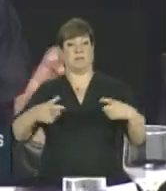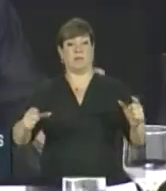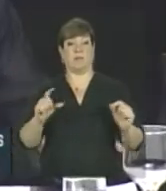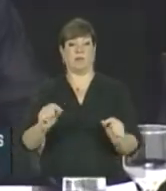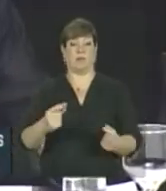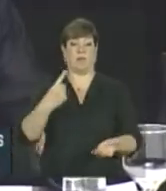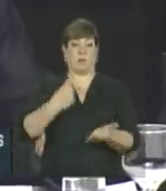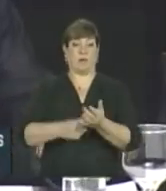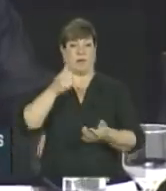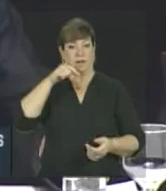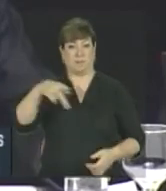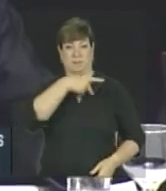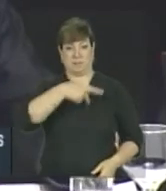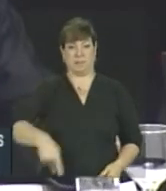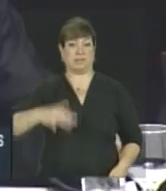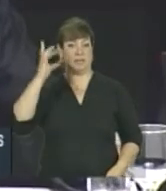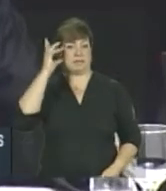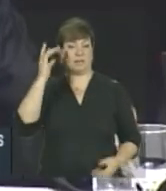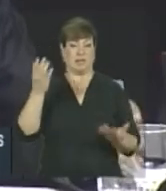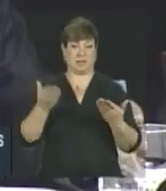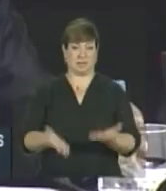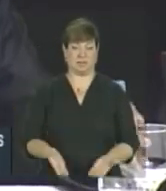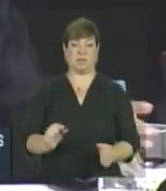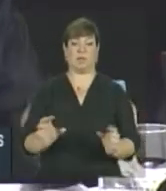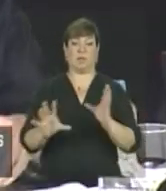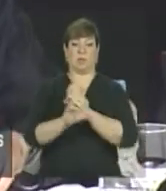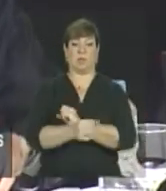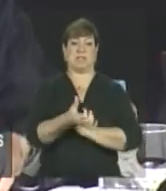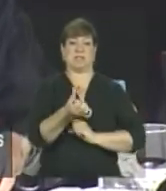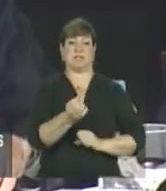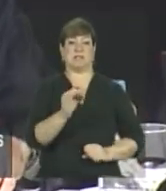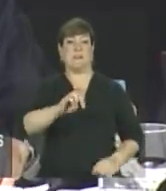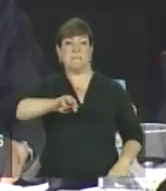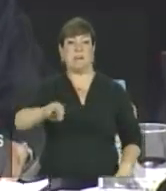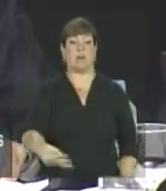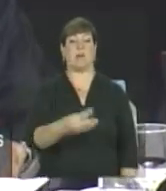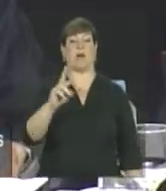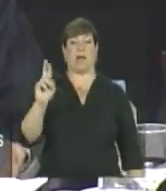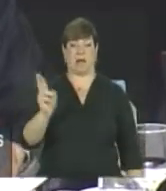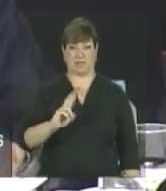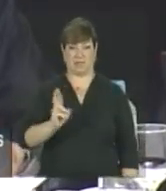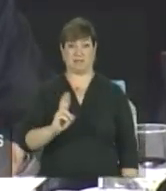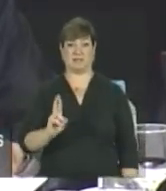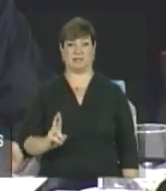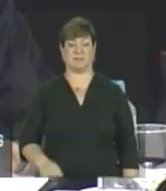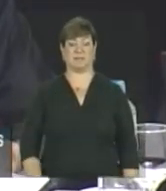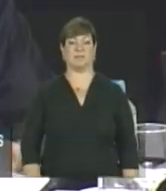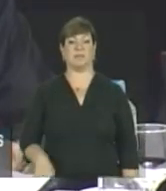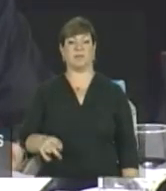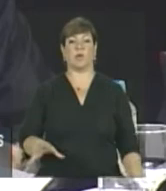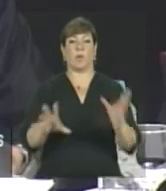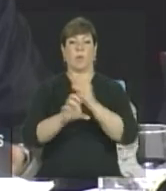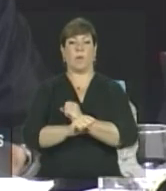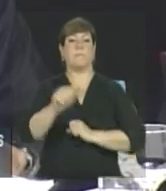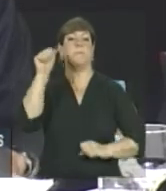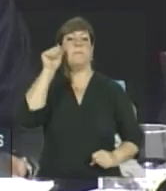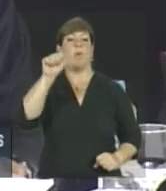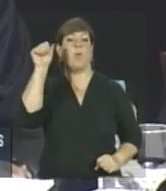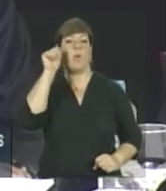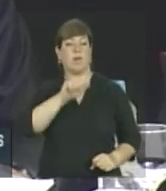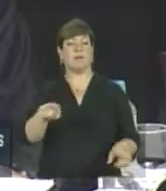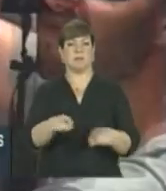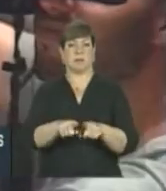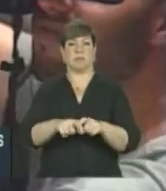da presidente Dilma nesse sentido, um orçamento de 60 milhões de reais. O número de mulheres bolsistas também